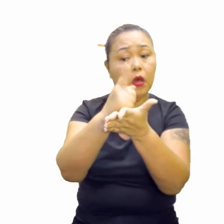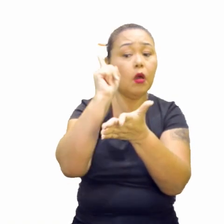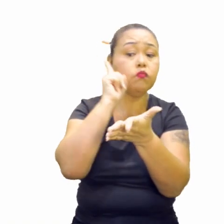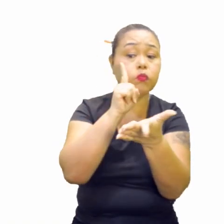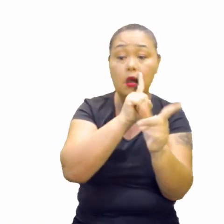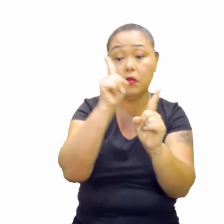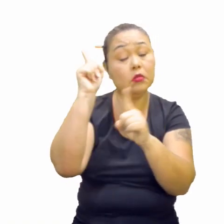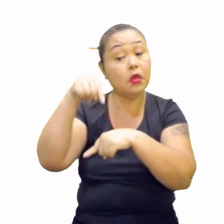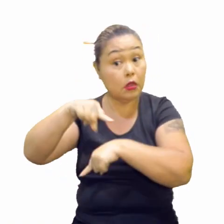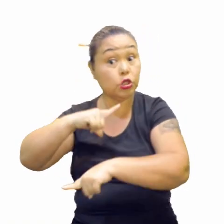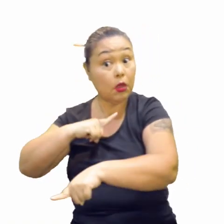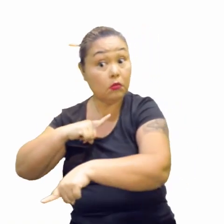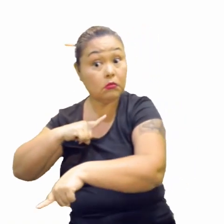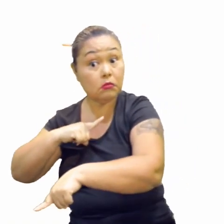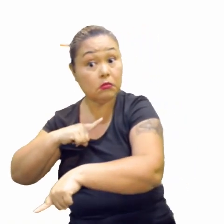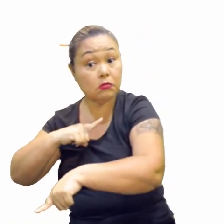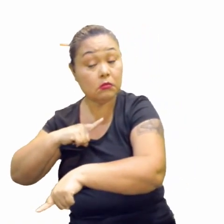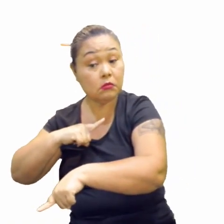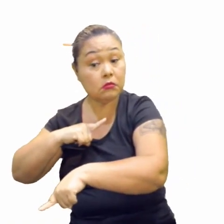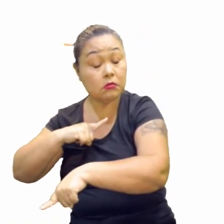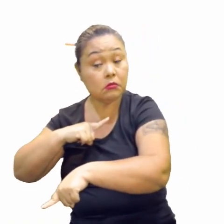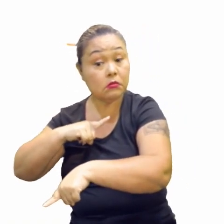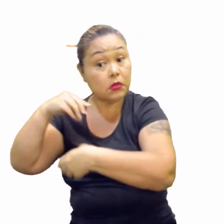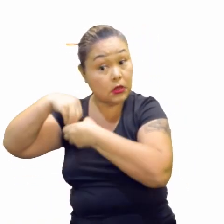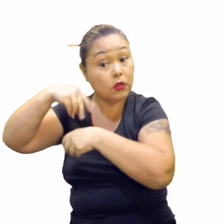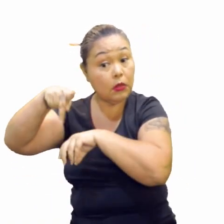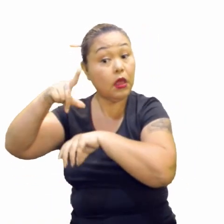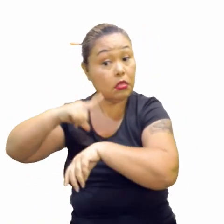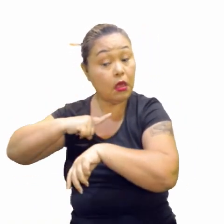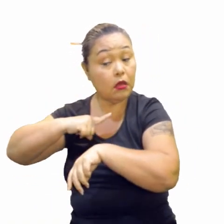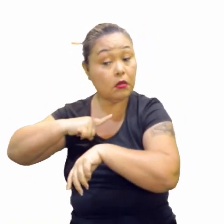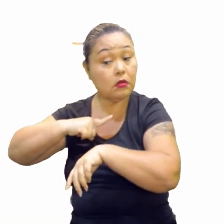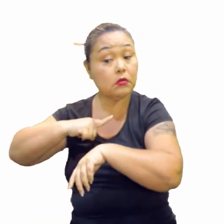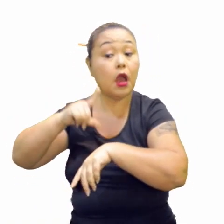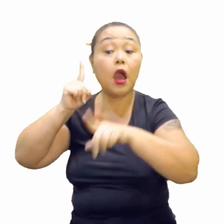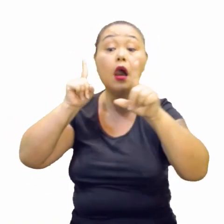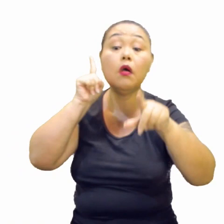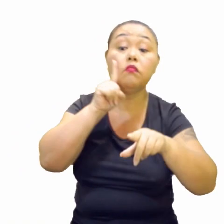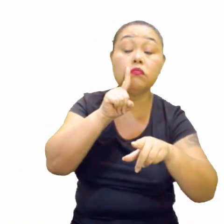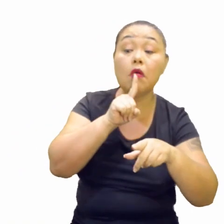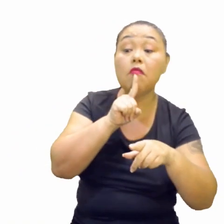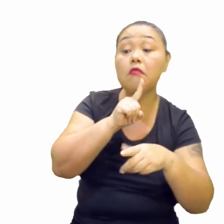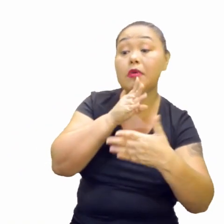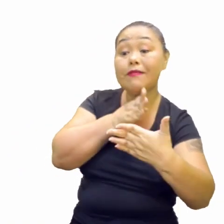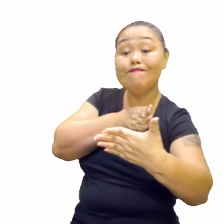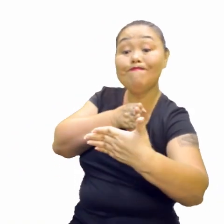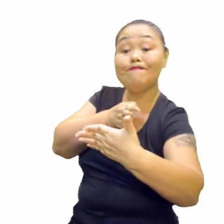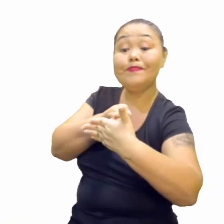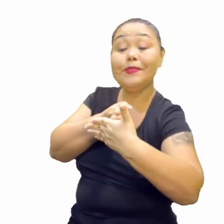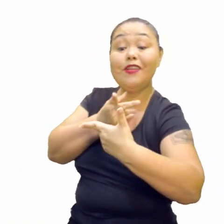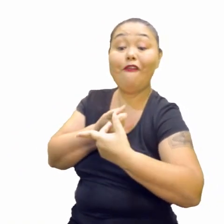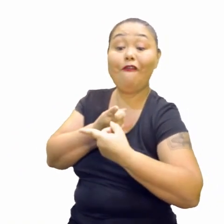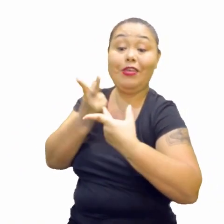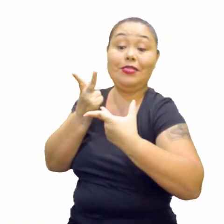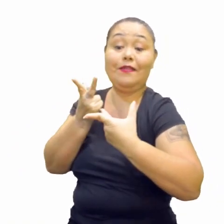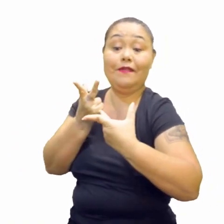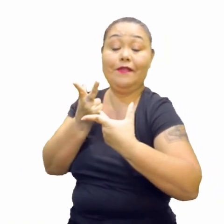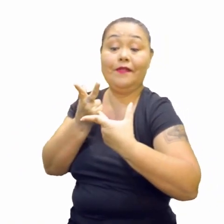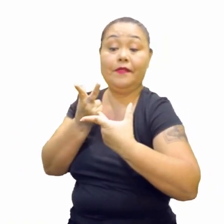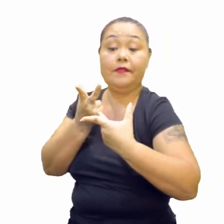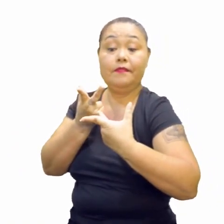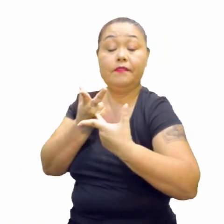temos. Ou seja, os americanos já ficam impedidos de vender. É um comércio que se